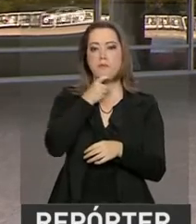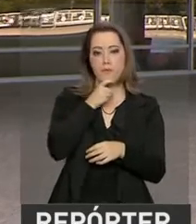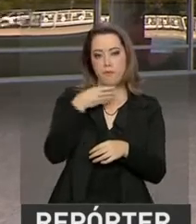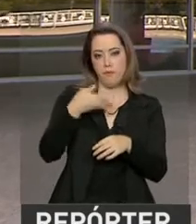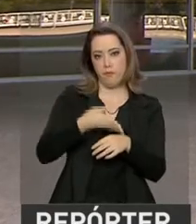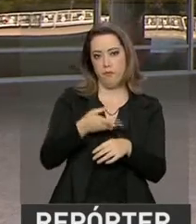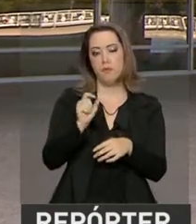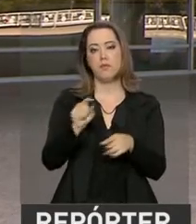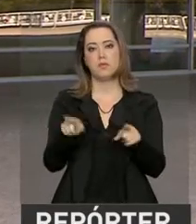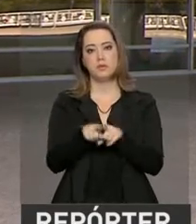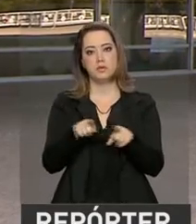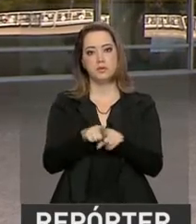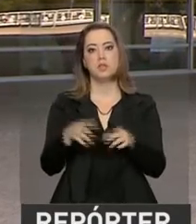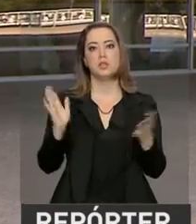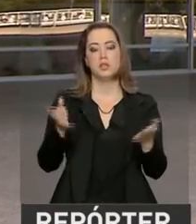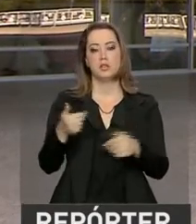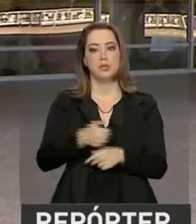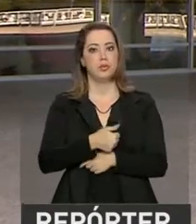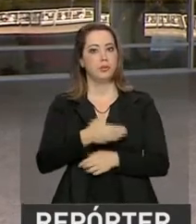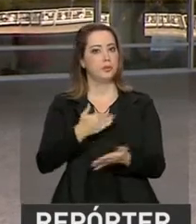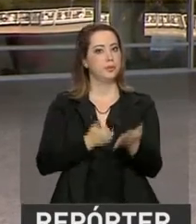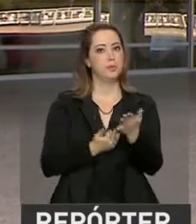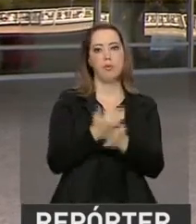uma negociação que começou em